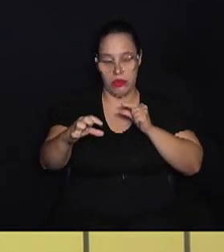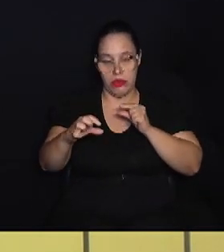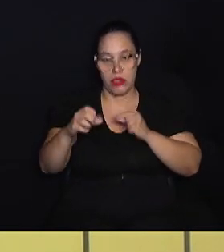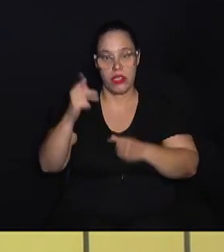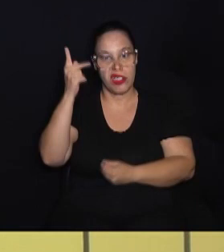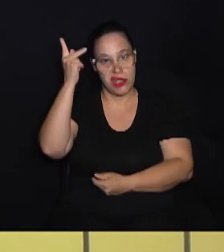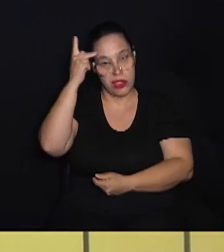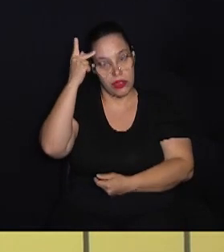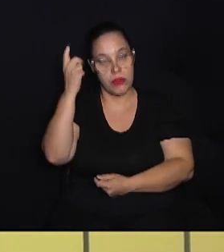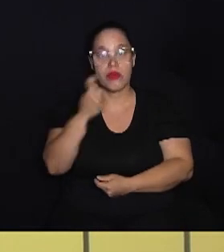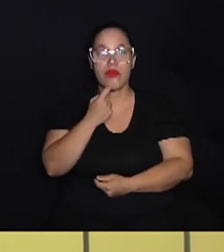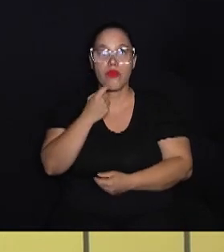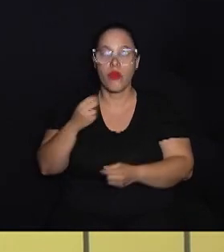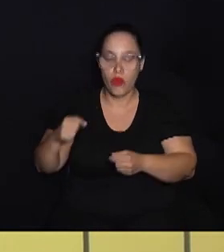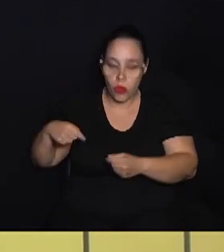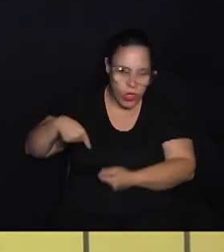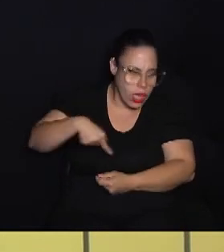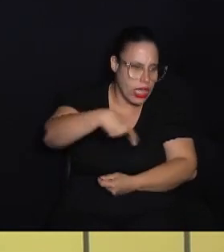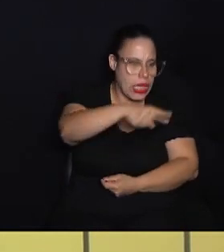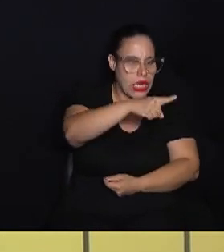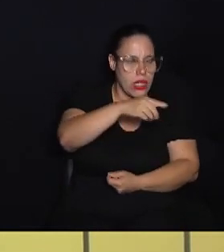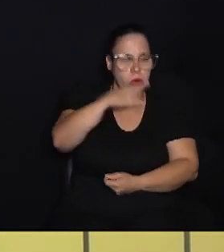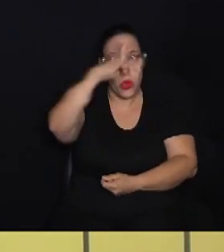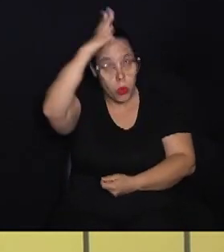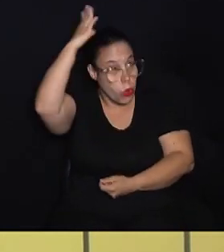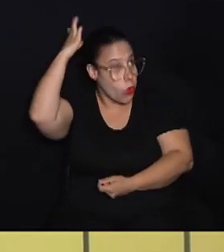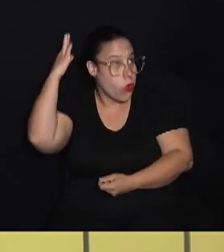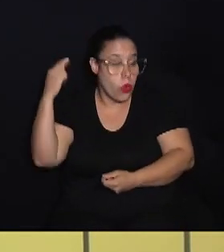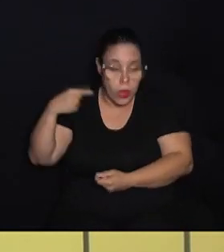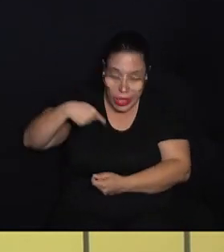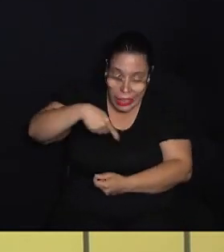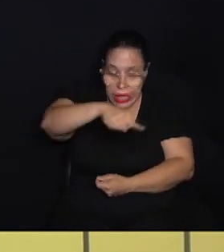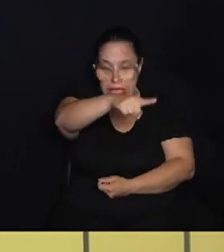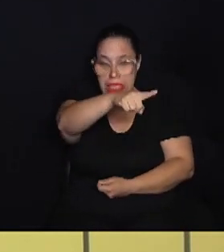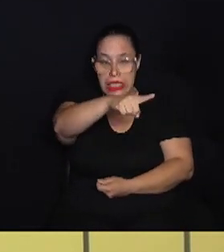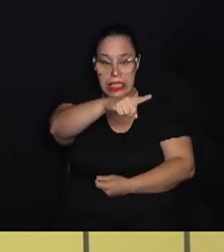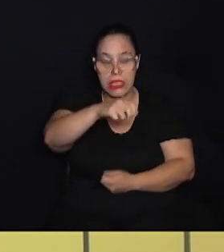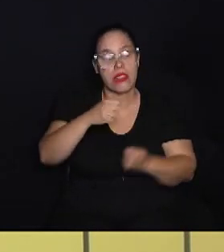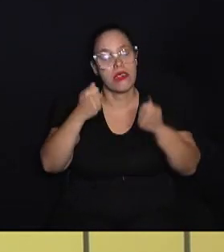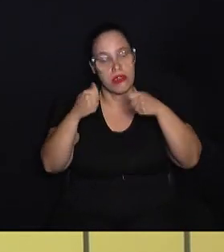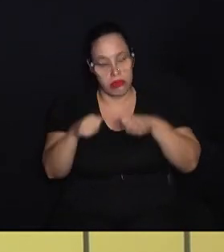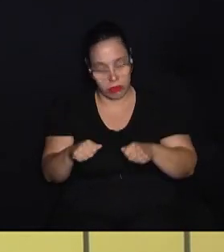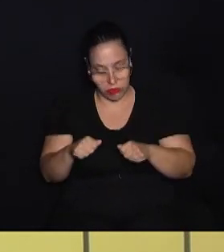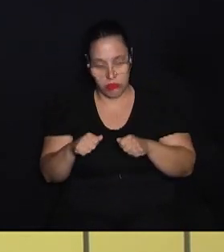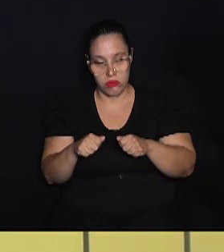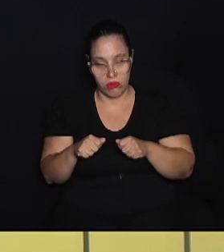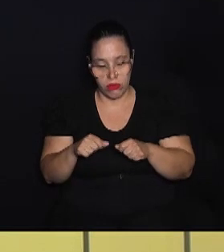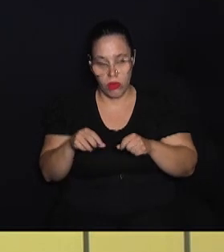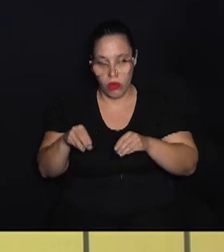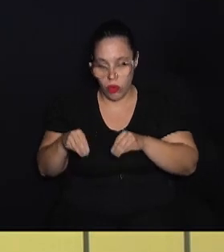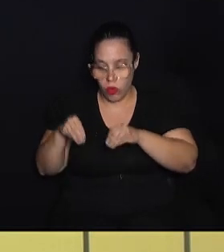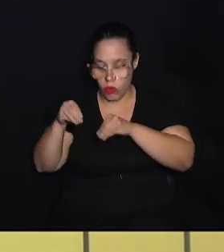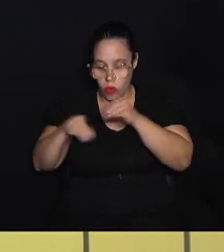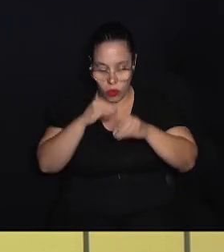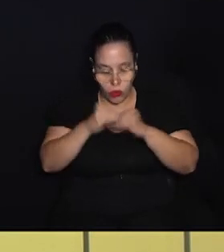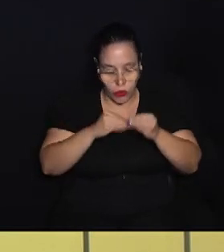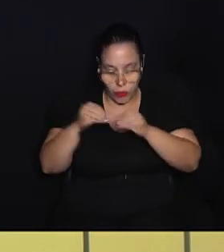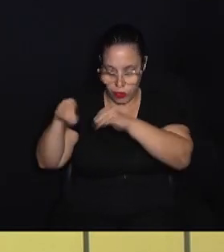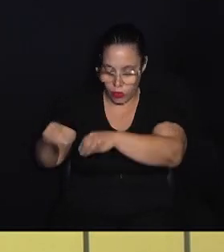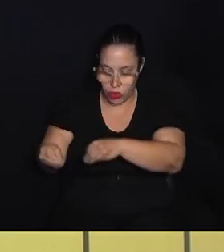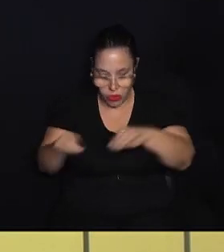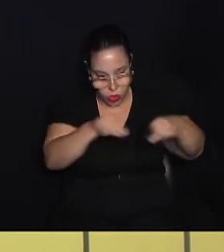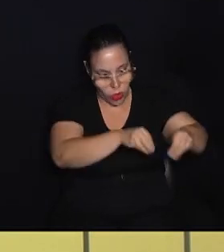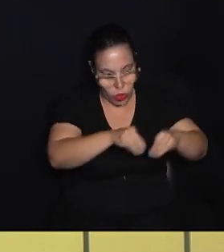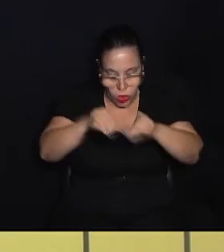Paulo, Campinas foram para lá, alguns bombeiros também foram para lá, então a gente tem essa possibilidade aí de remanejar rápido e efetivo dentro do